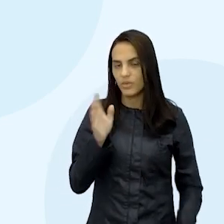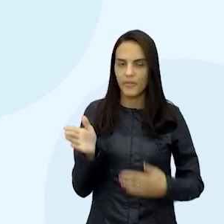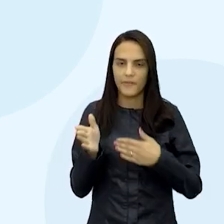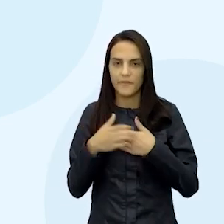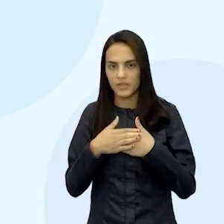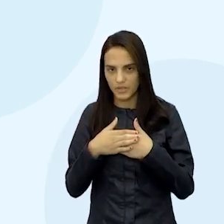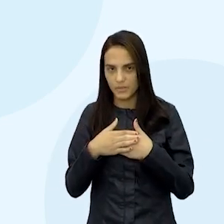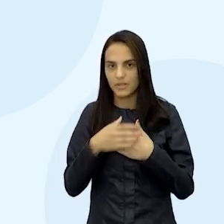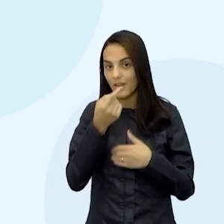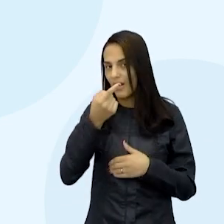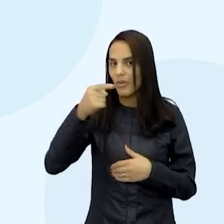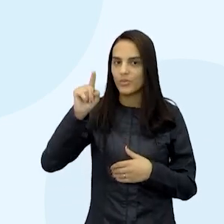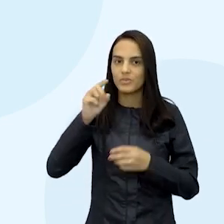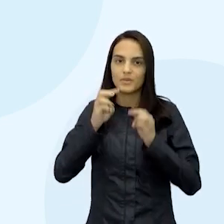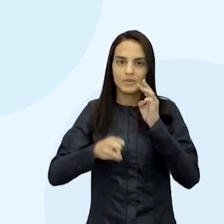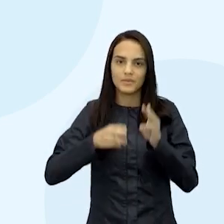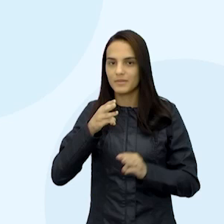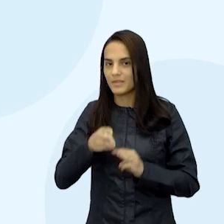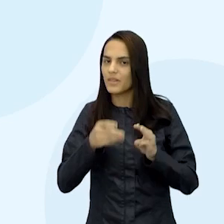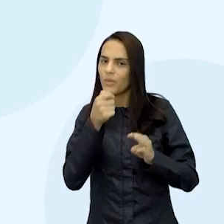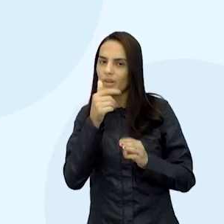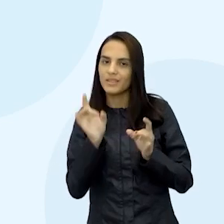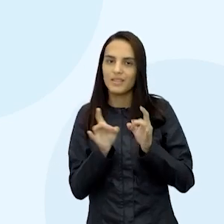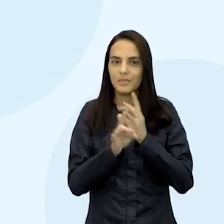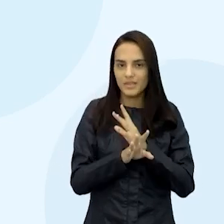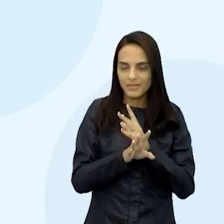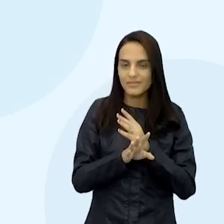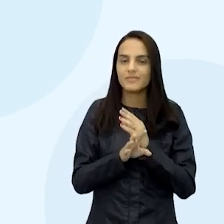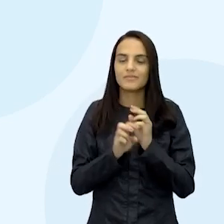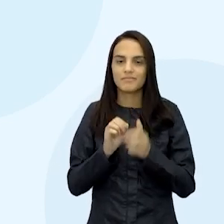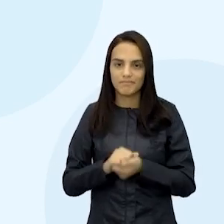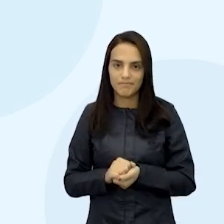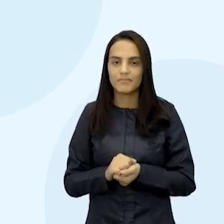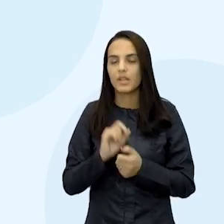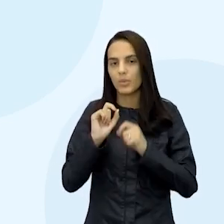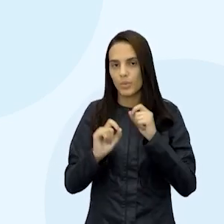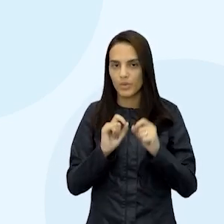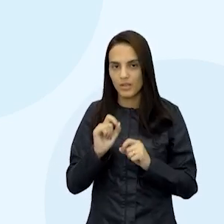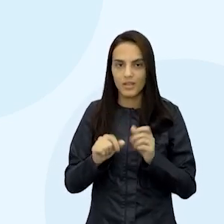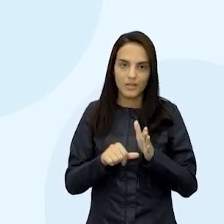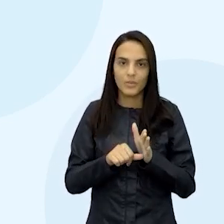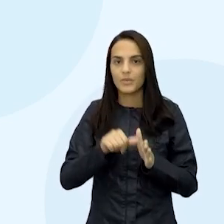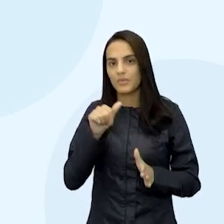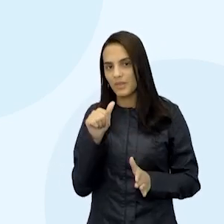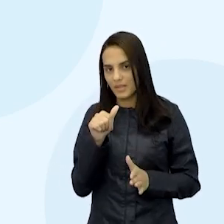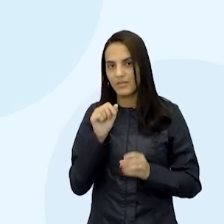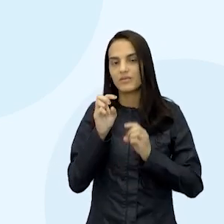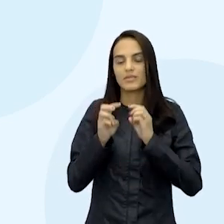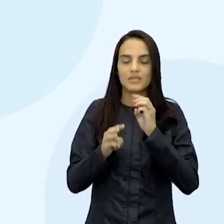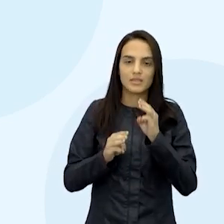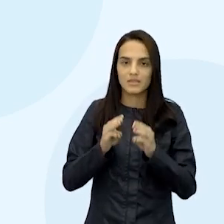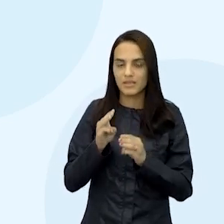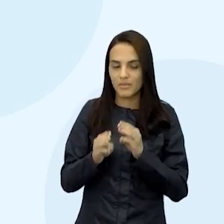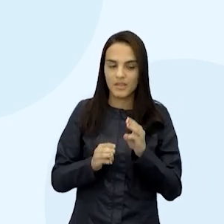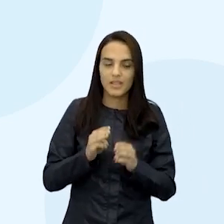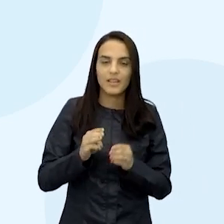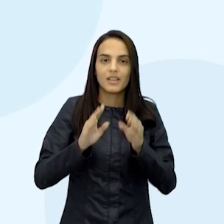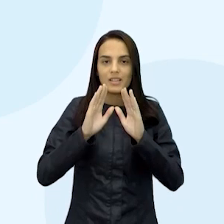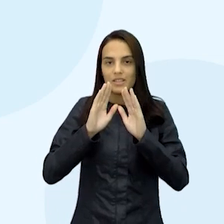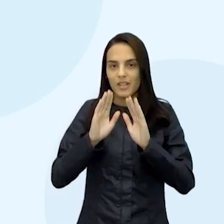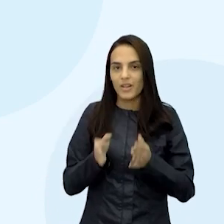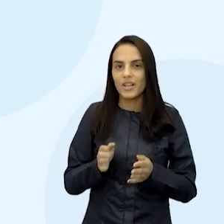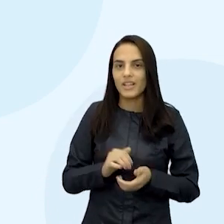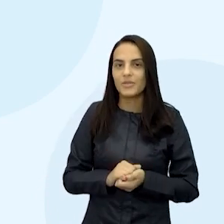fechamento, que é a última do semestre, que vai estar acabando o semestre deles, né? Eles estão acabando aí o primeiro semestre, já no finalzinho de